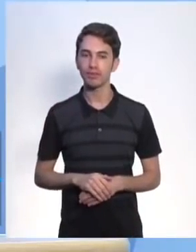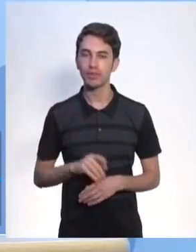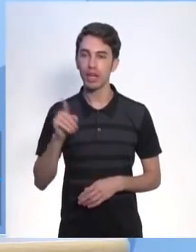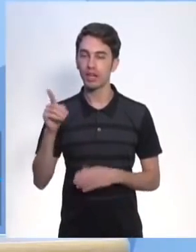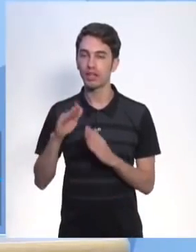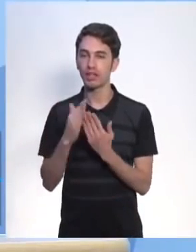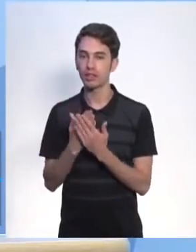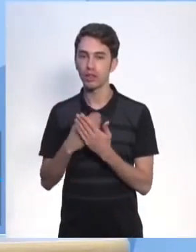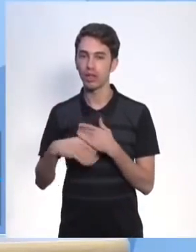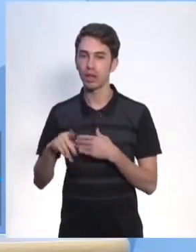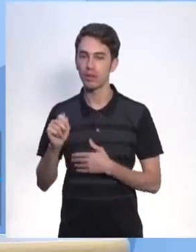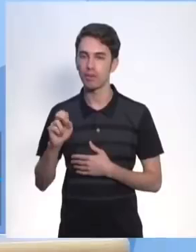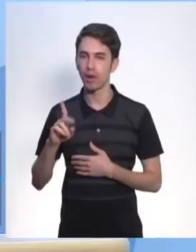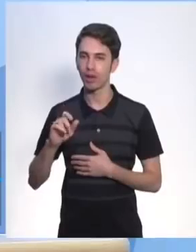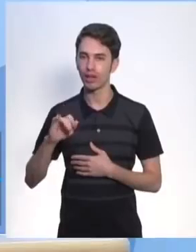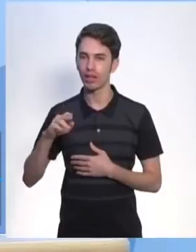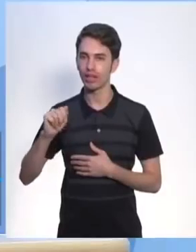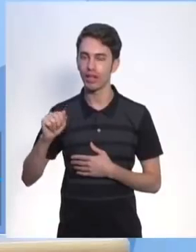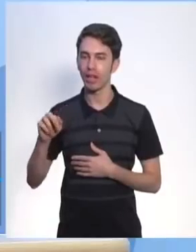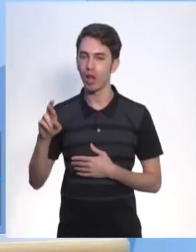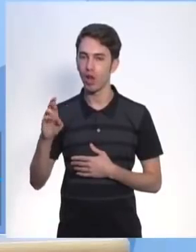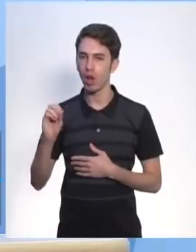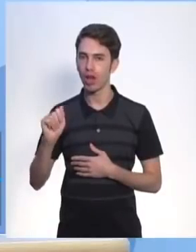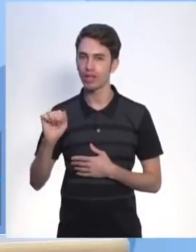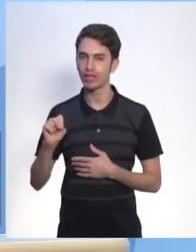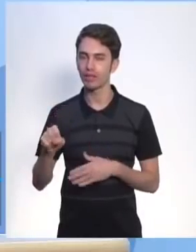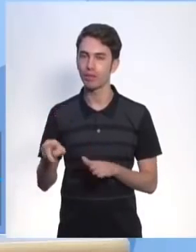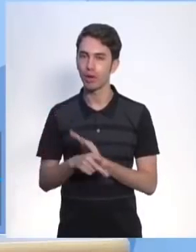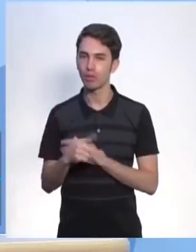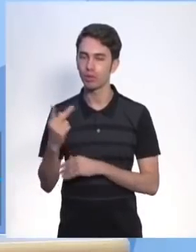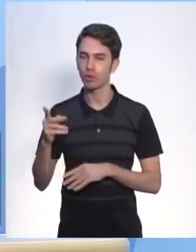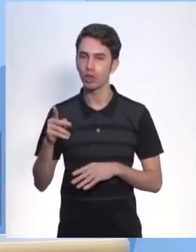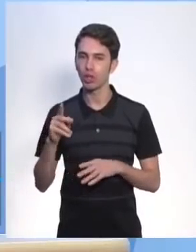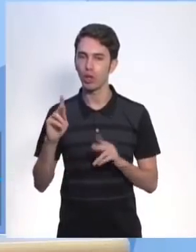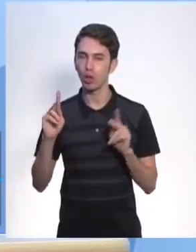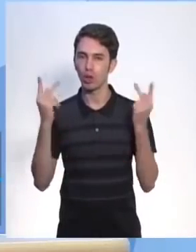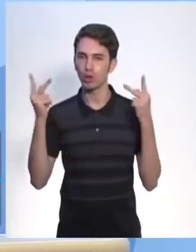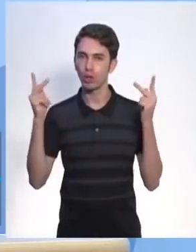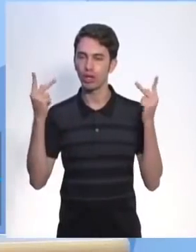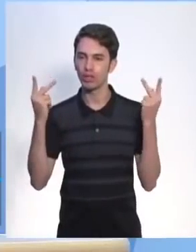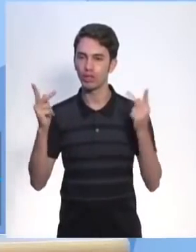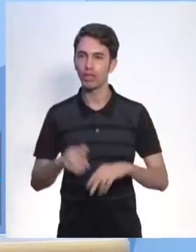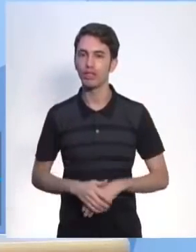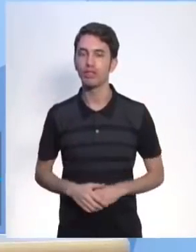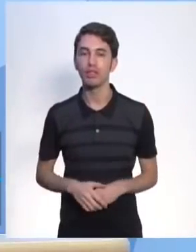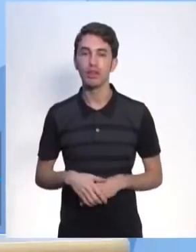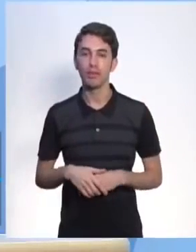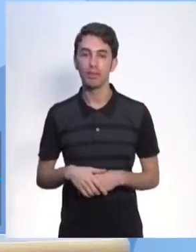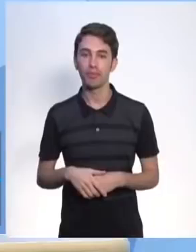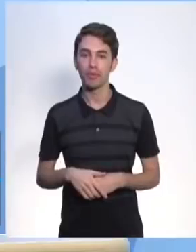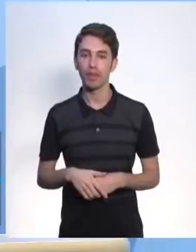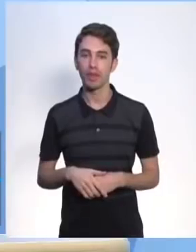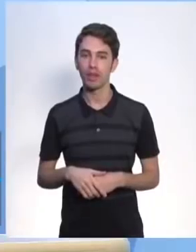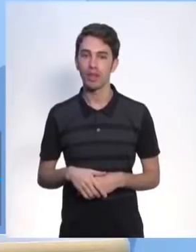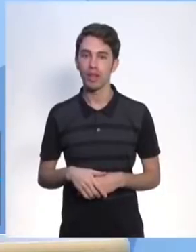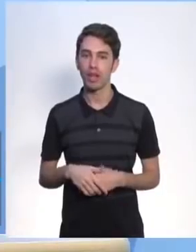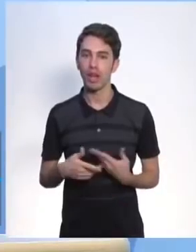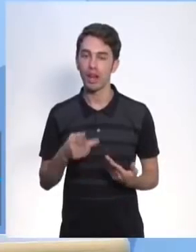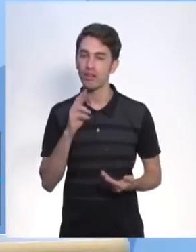da escola Paulínia Rosa, lá de Hortolândia. Muito obrigada pela sua colaboração. A resposta dela foi